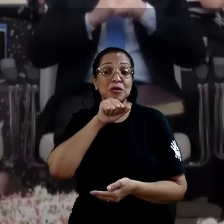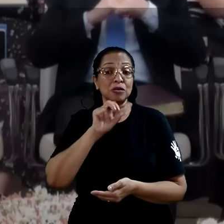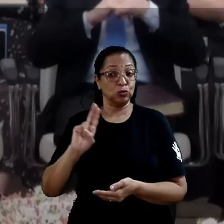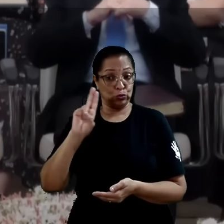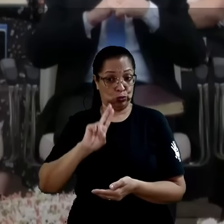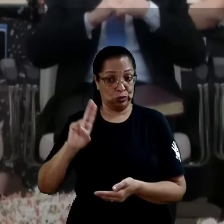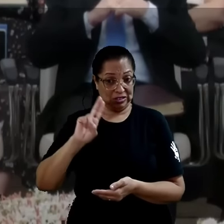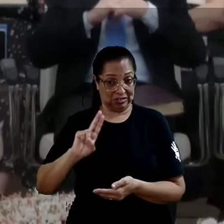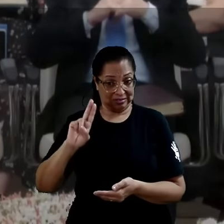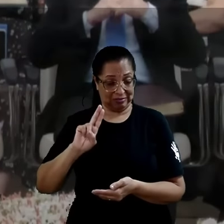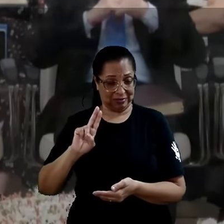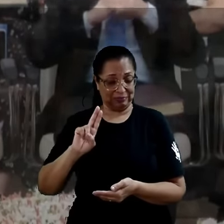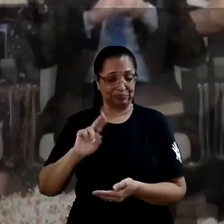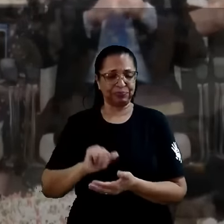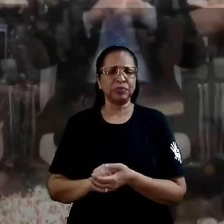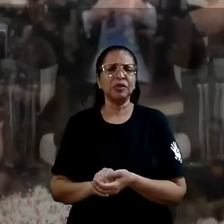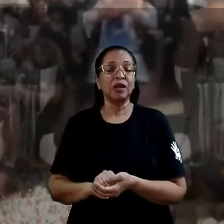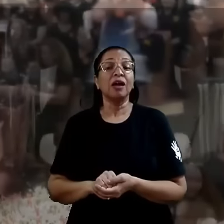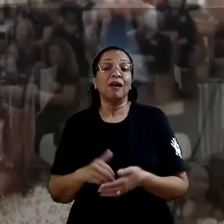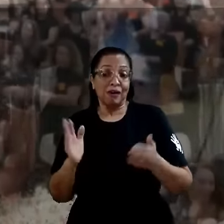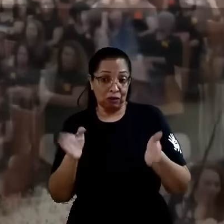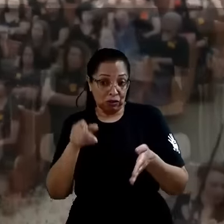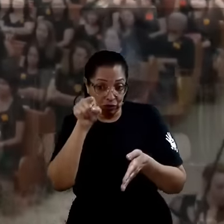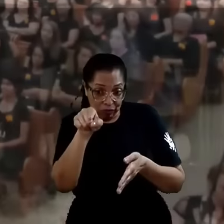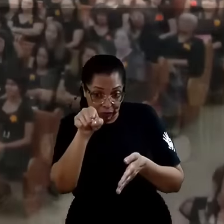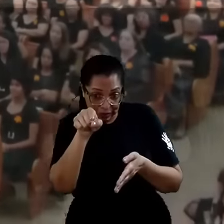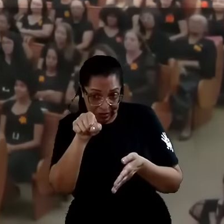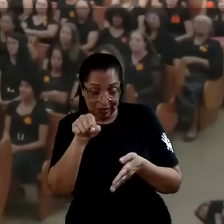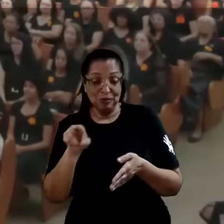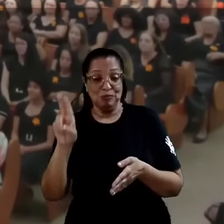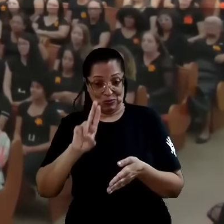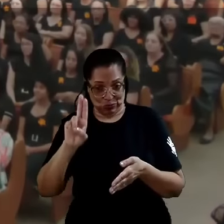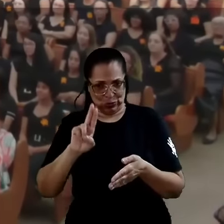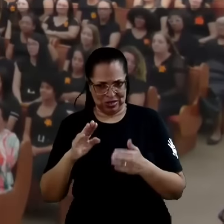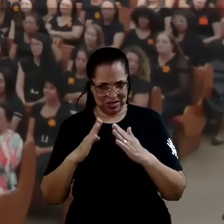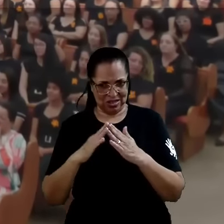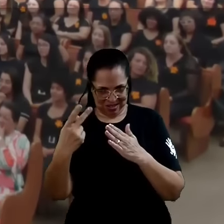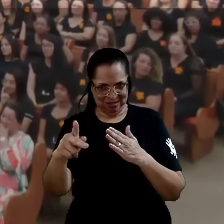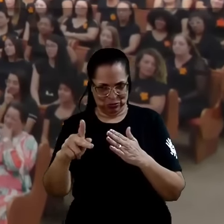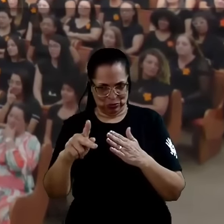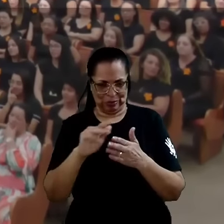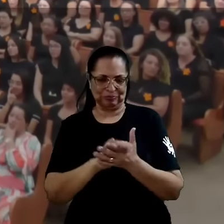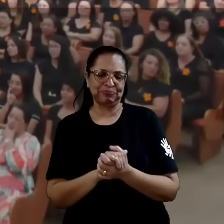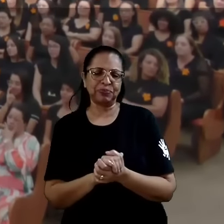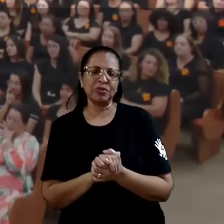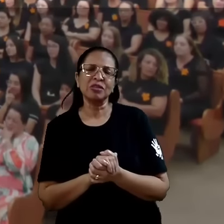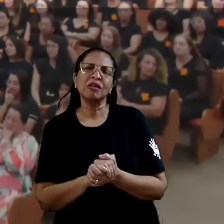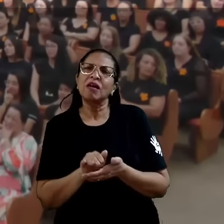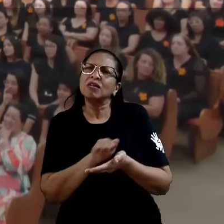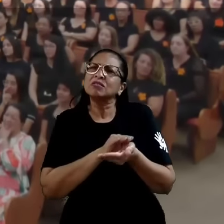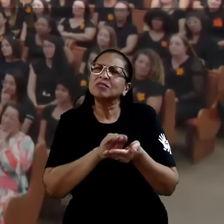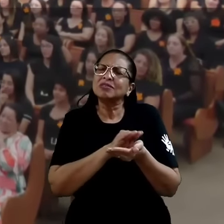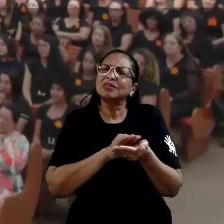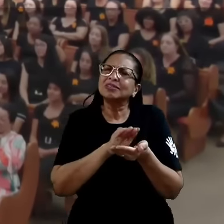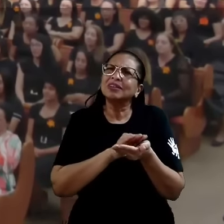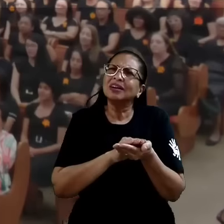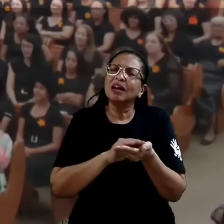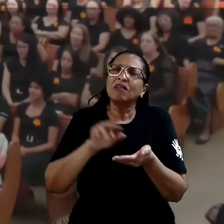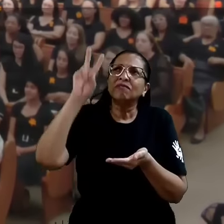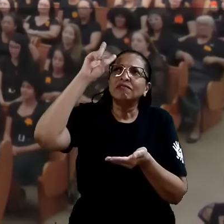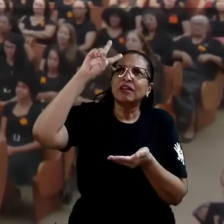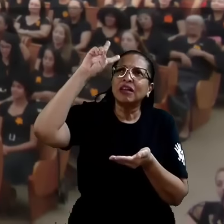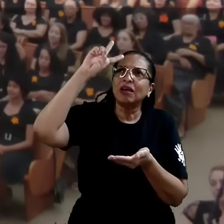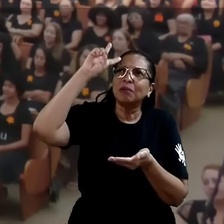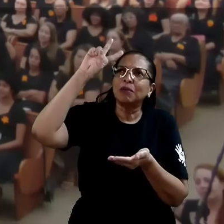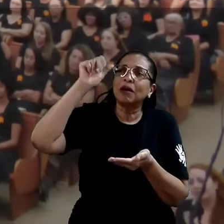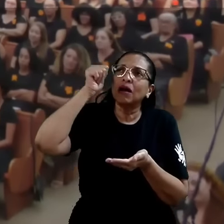palavra com amor quero eu cantar e orar e ocupado quero estar